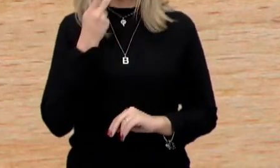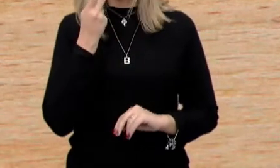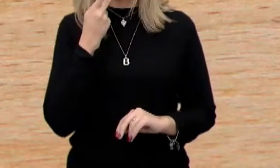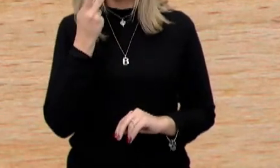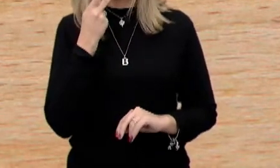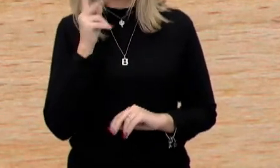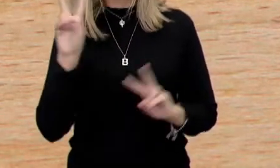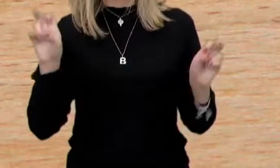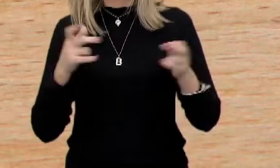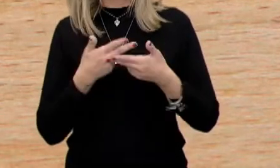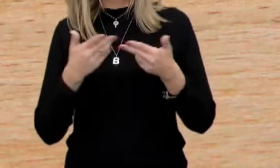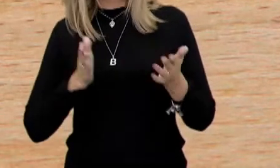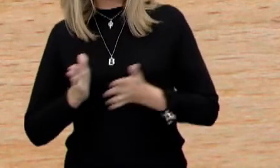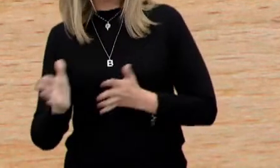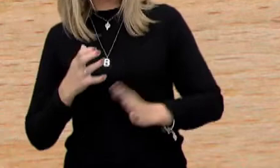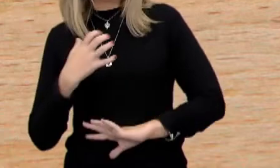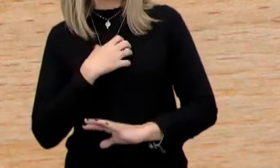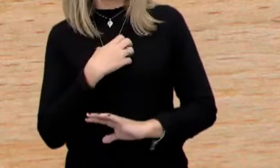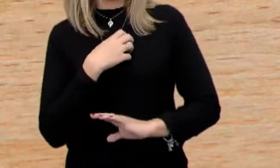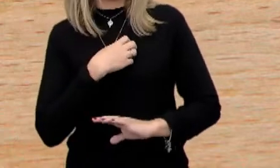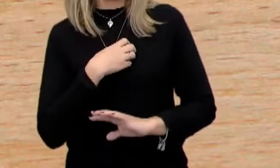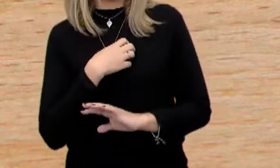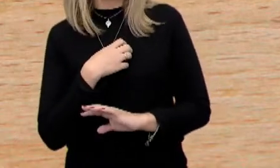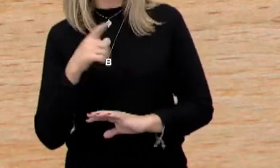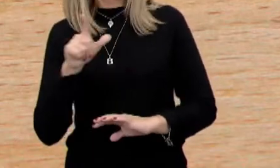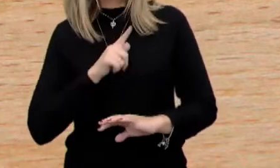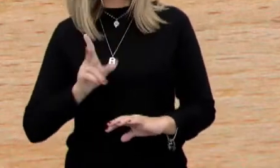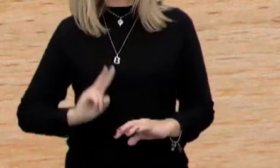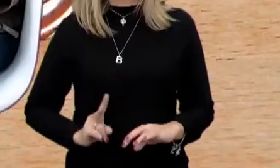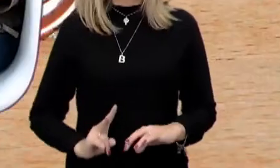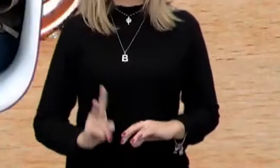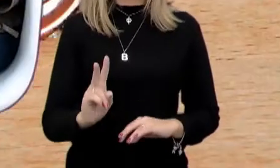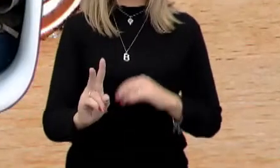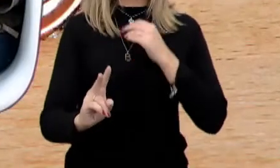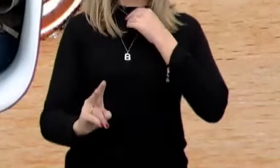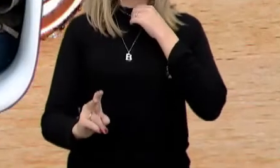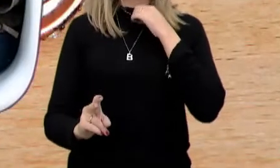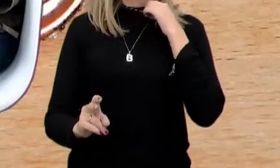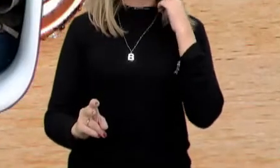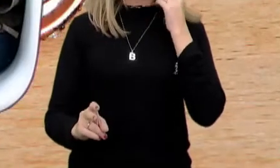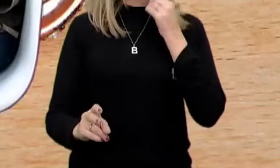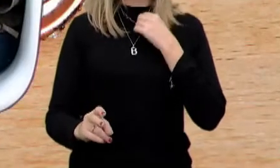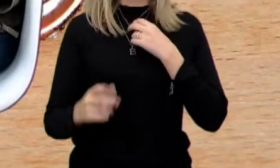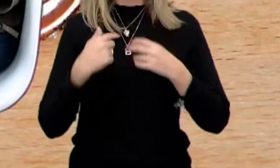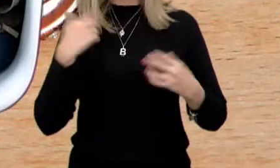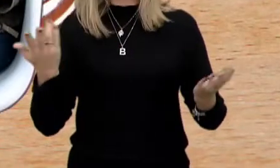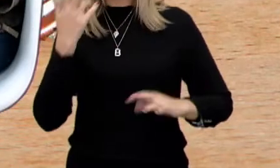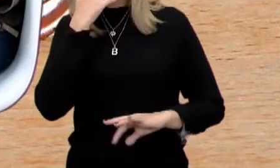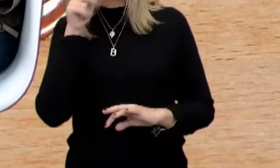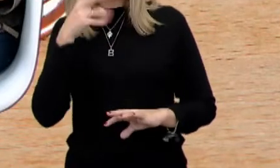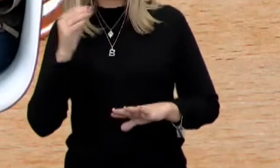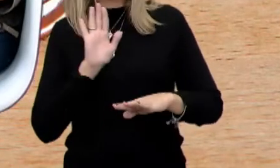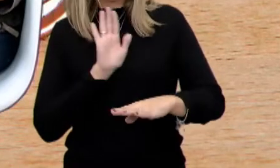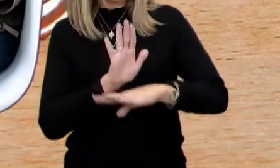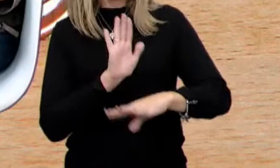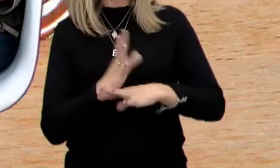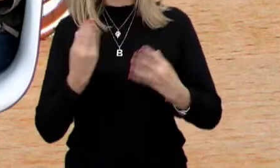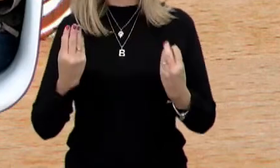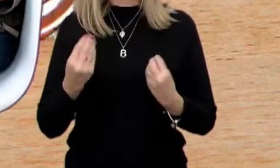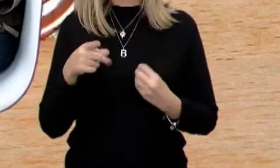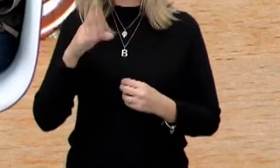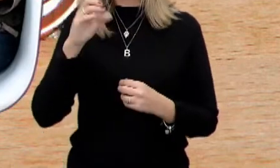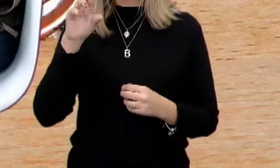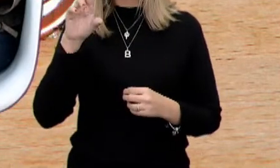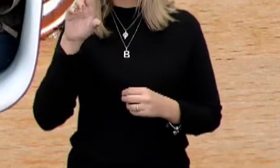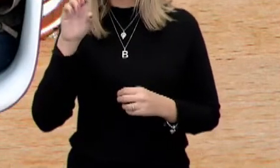falar, sabe, coisa com coisa e ter continuidade. Então, assim, eu acho que eu me apoio muito na credibilidade,